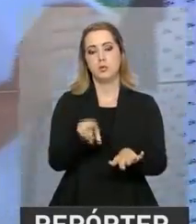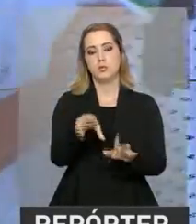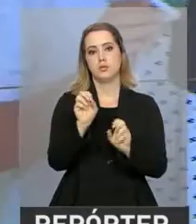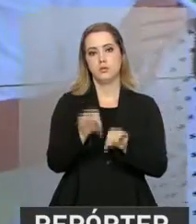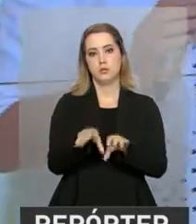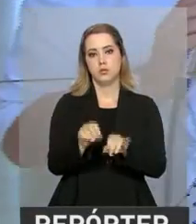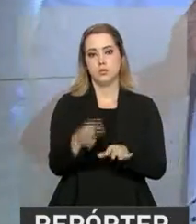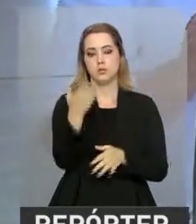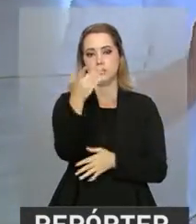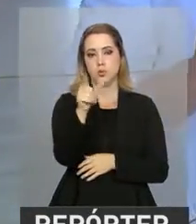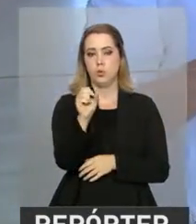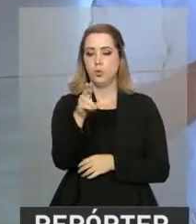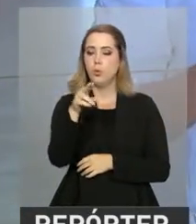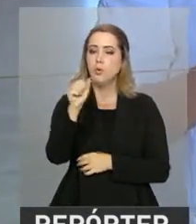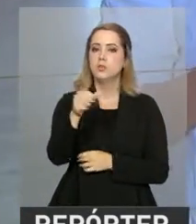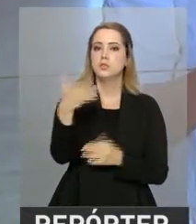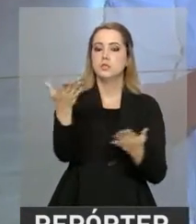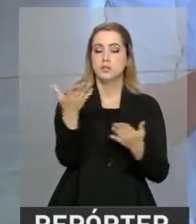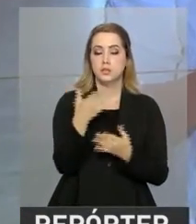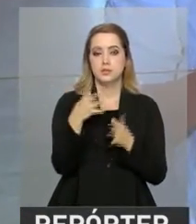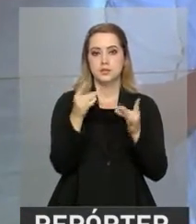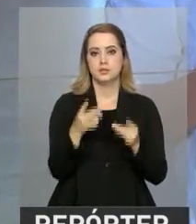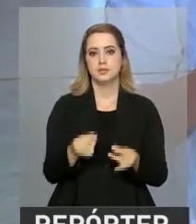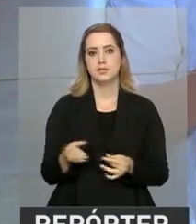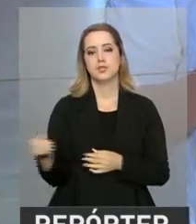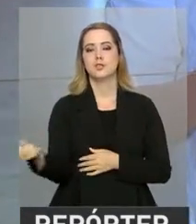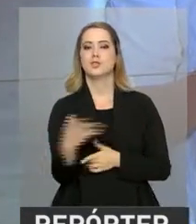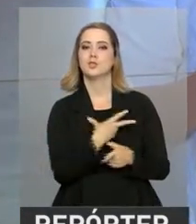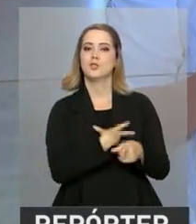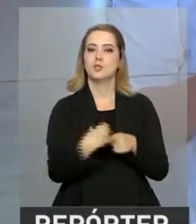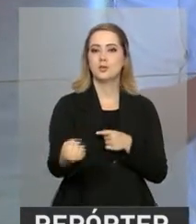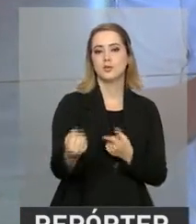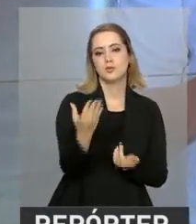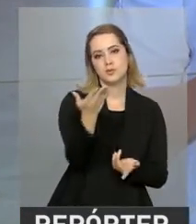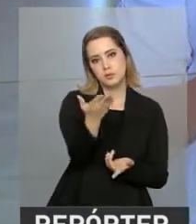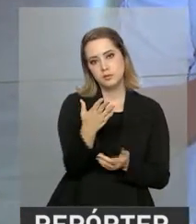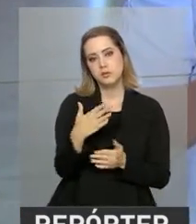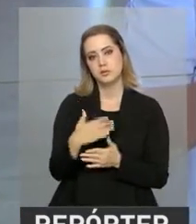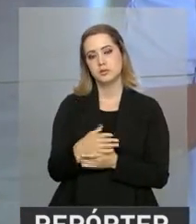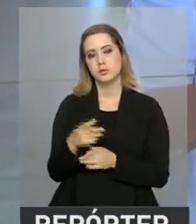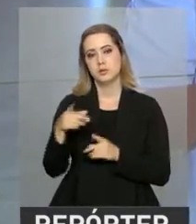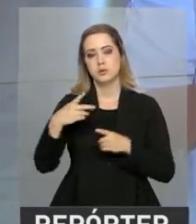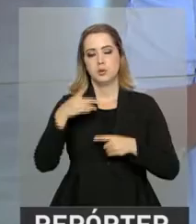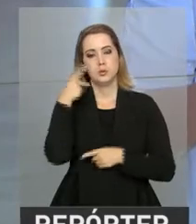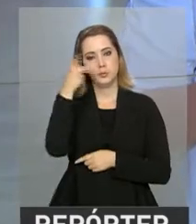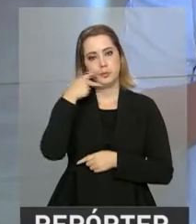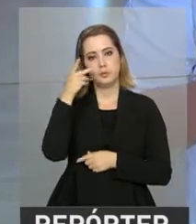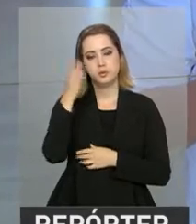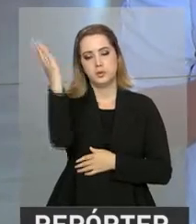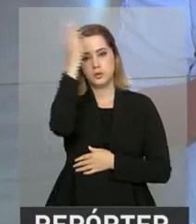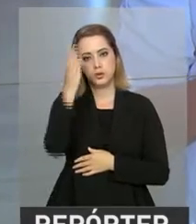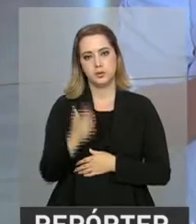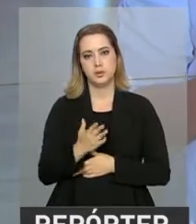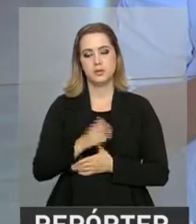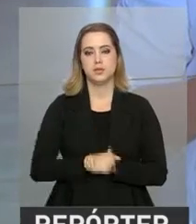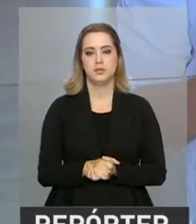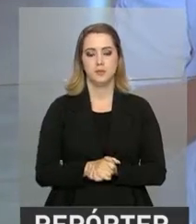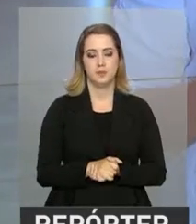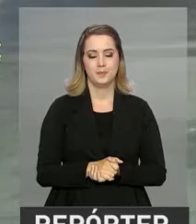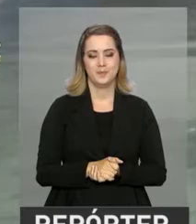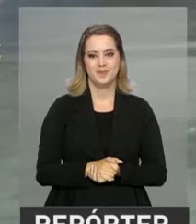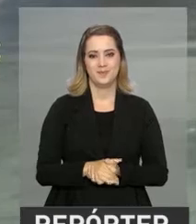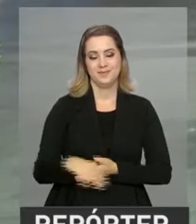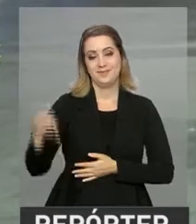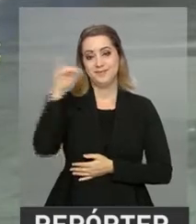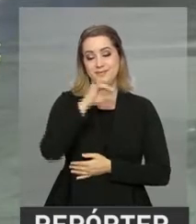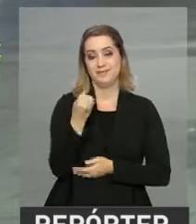tem os detalhes para a gente dessas inovações, desses avanços na política brasileira. Luana, boa tarde. Olá,